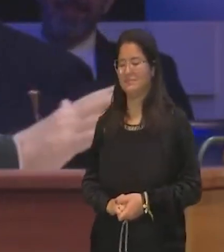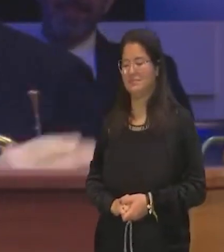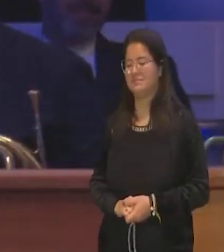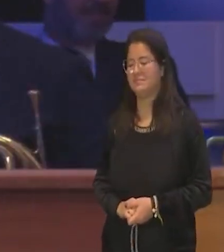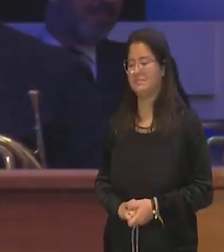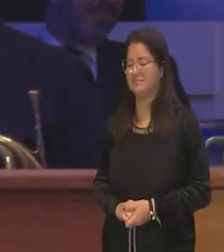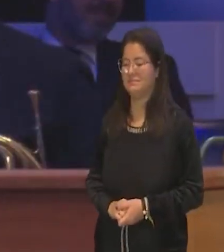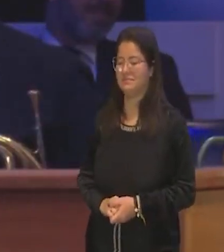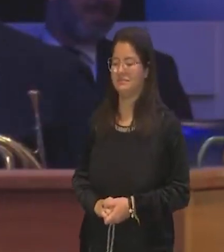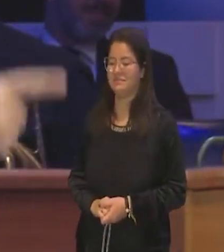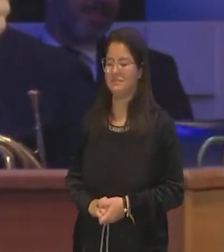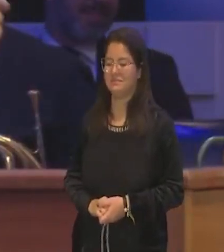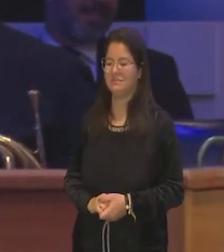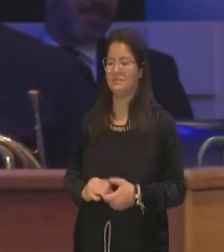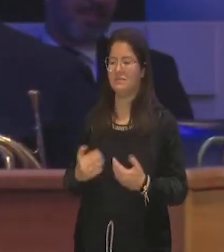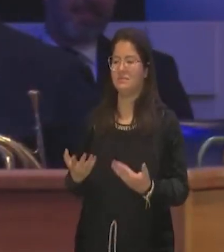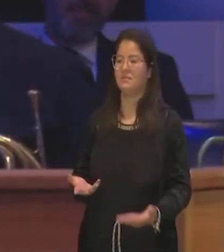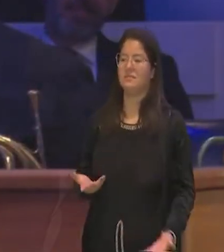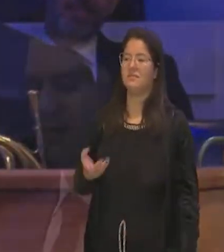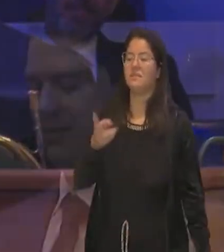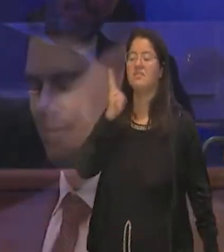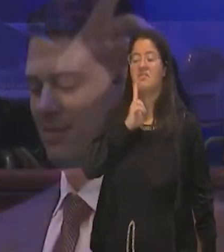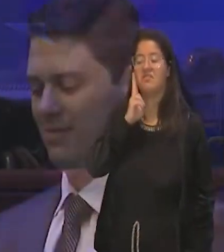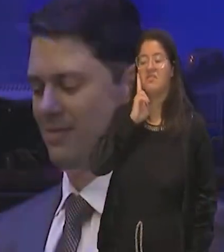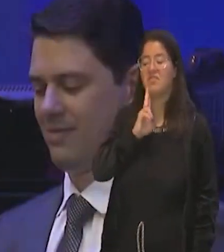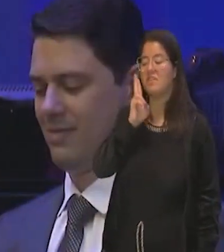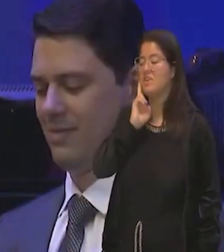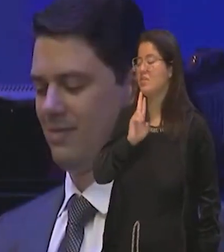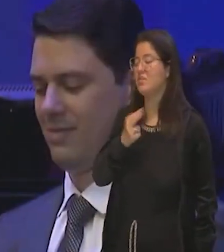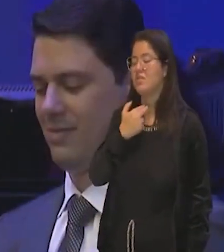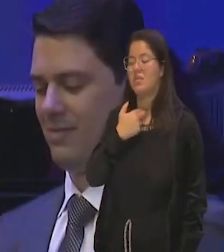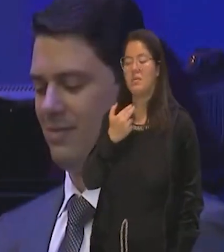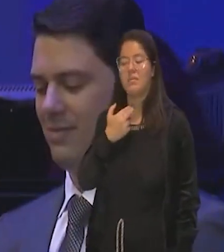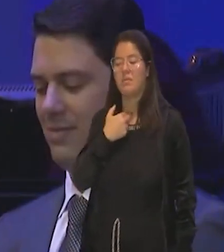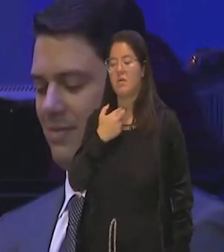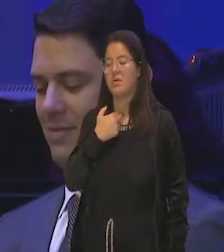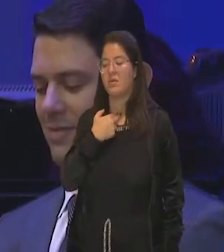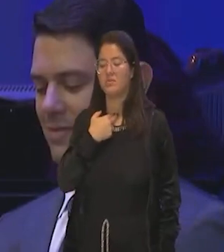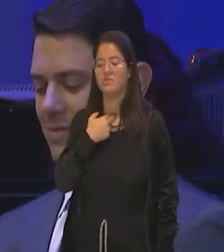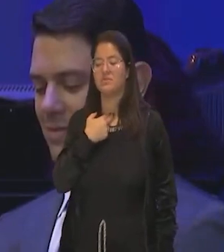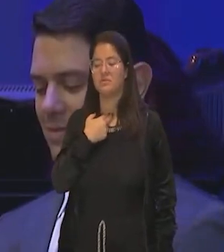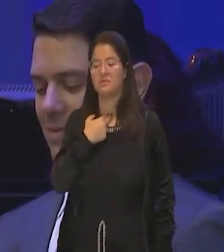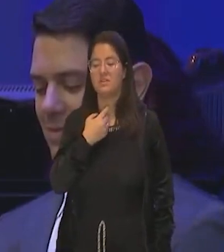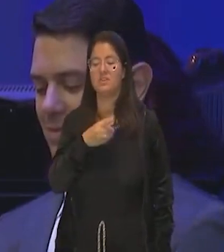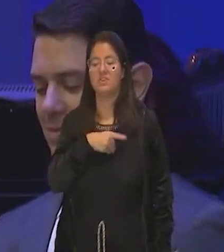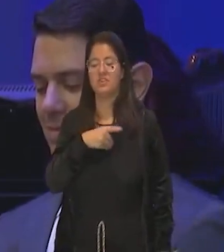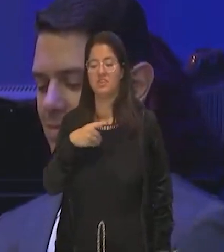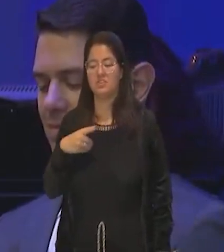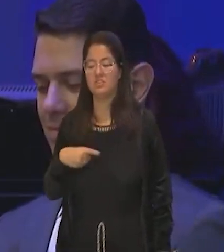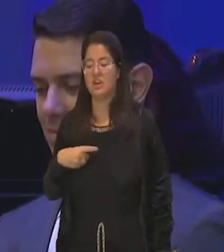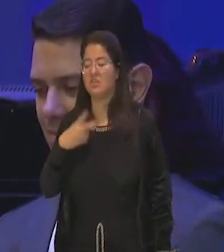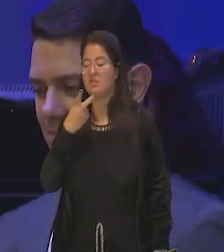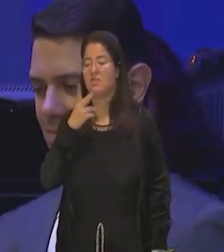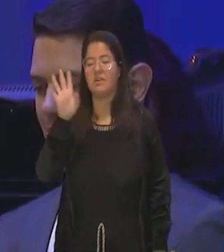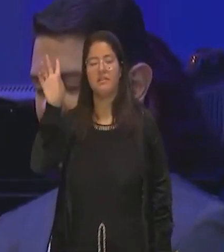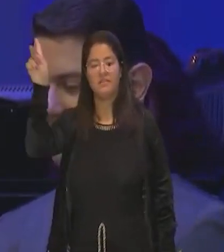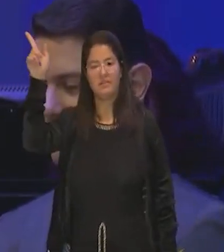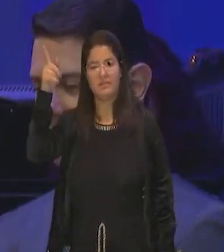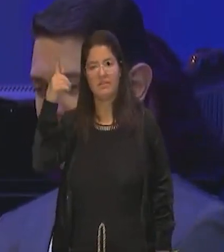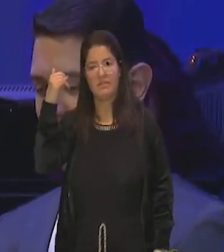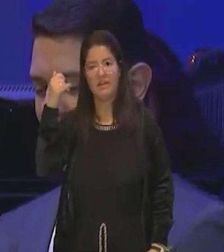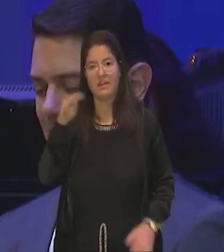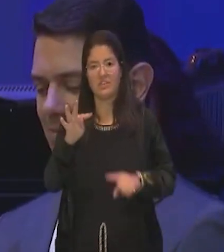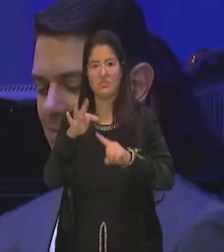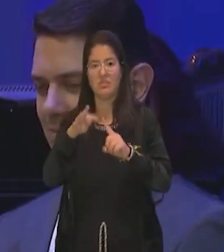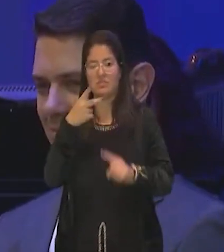Não dado ao vinho. Aos diáconos ele diz assim: não dado a muito vinho, mas aos pastores ele diz assim: não dado ao vinho.